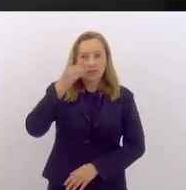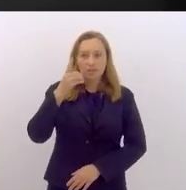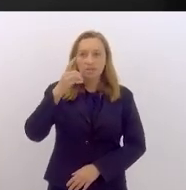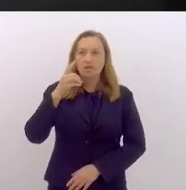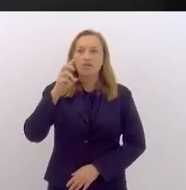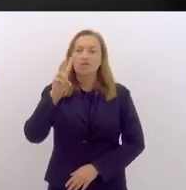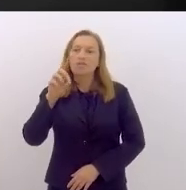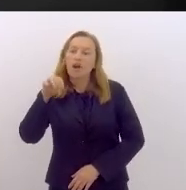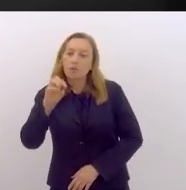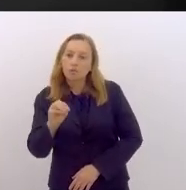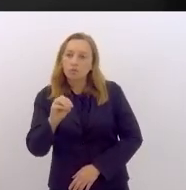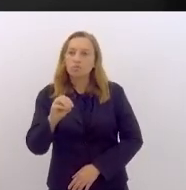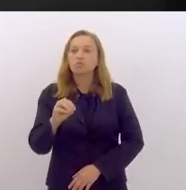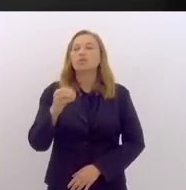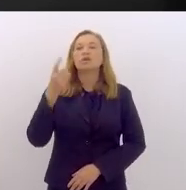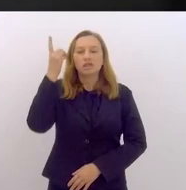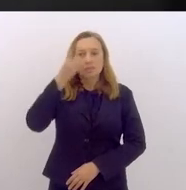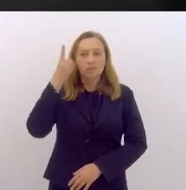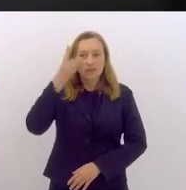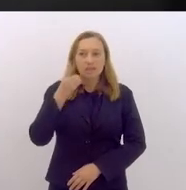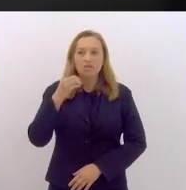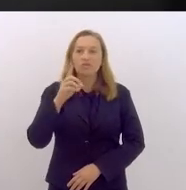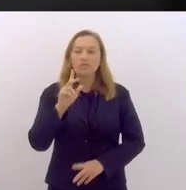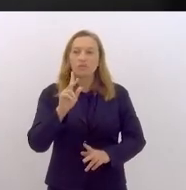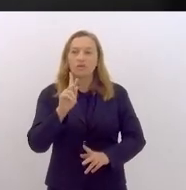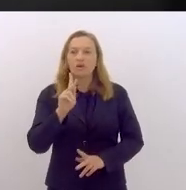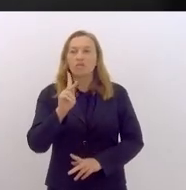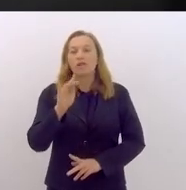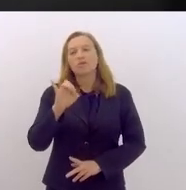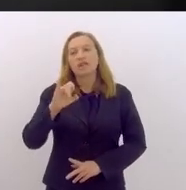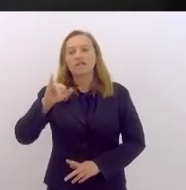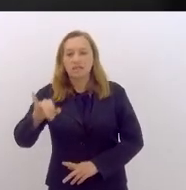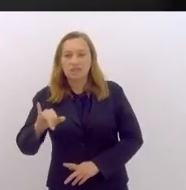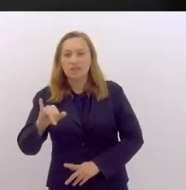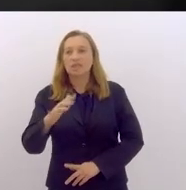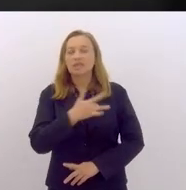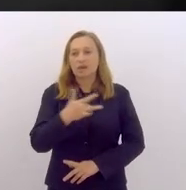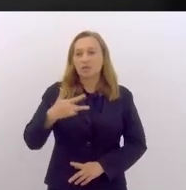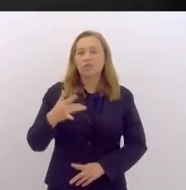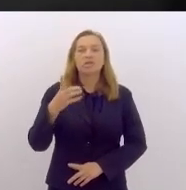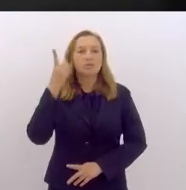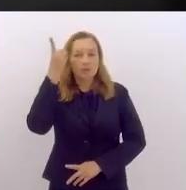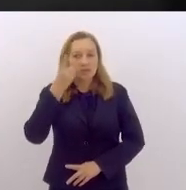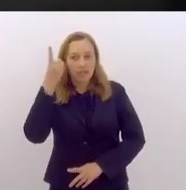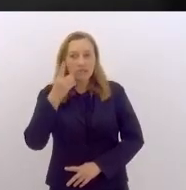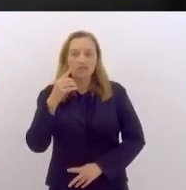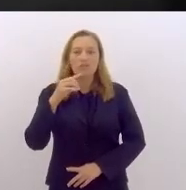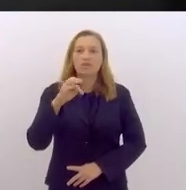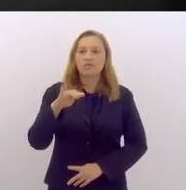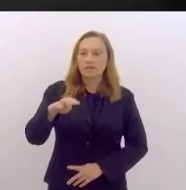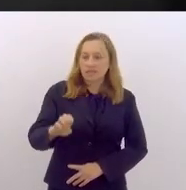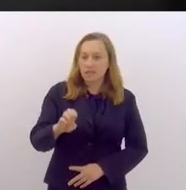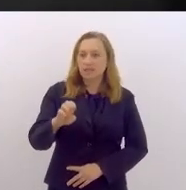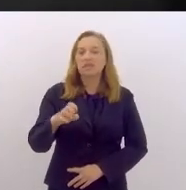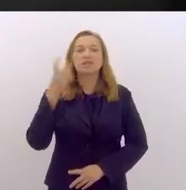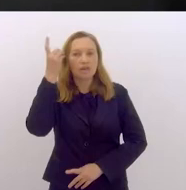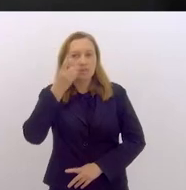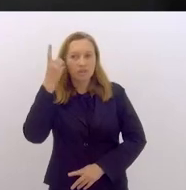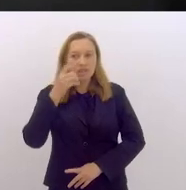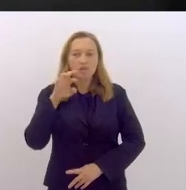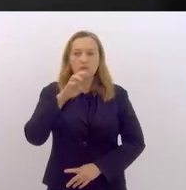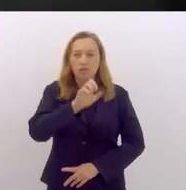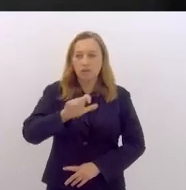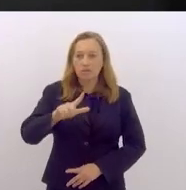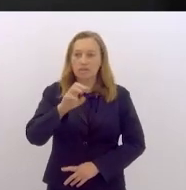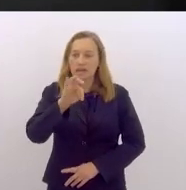Ceasa, deputado Valdeci da Saúde, deputada Franciane Mota, deputado Coronel Jairo, deputado Coronel